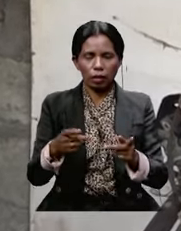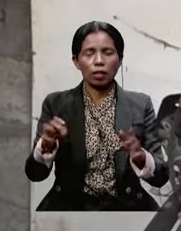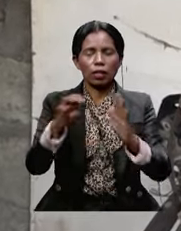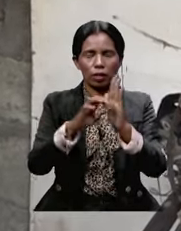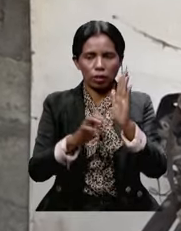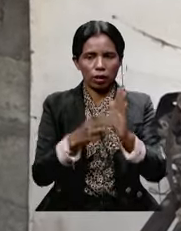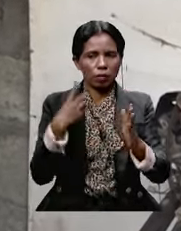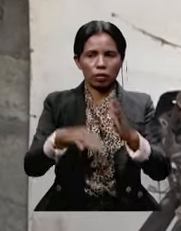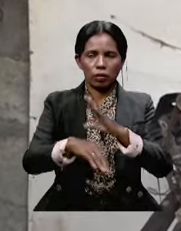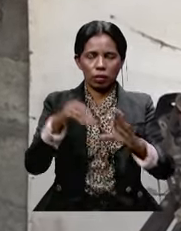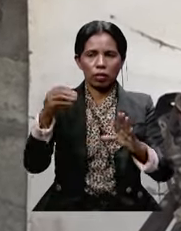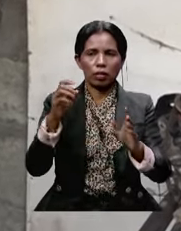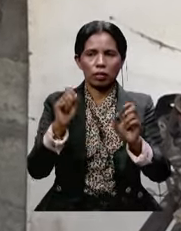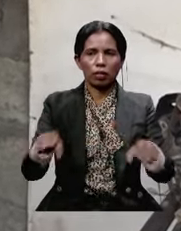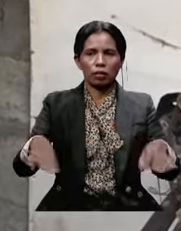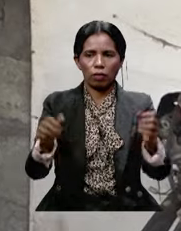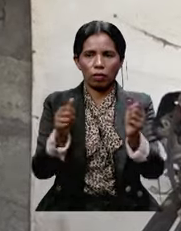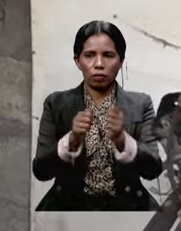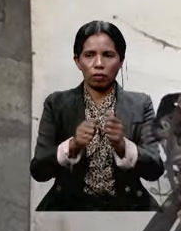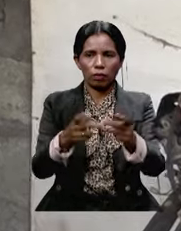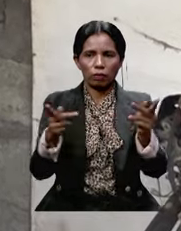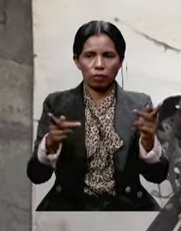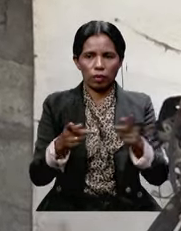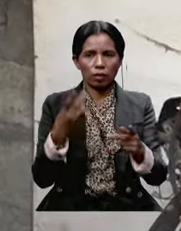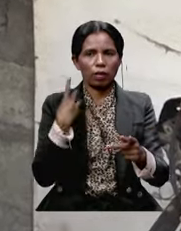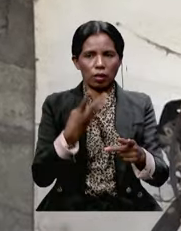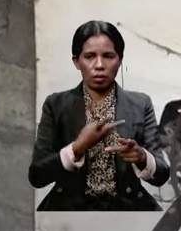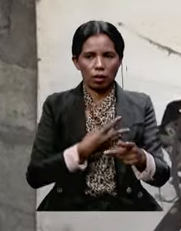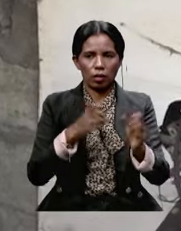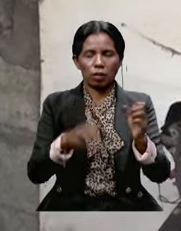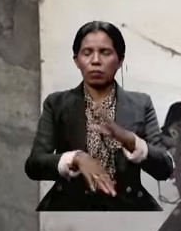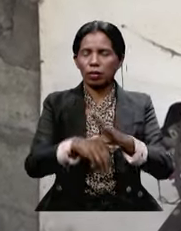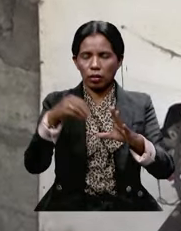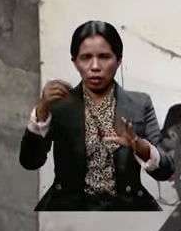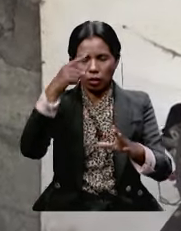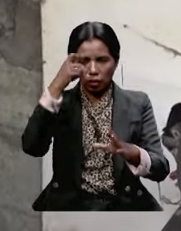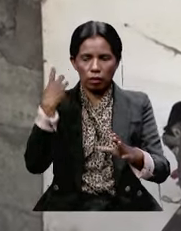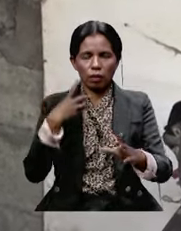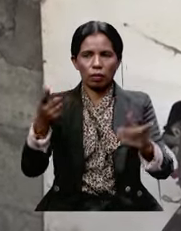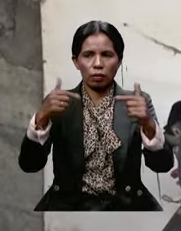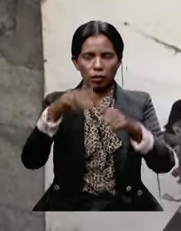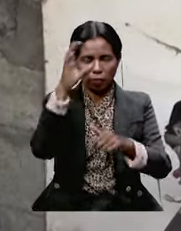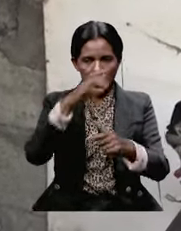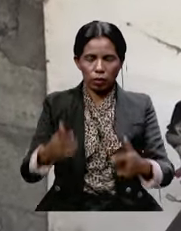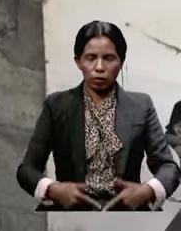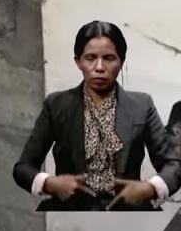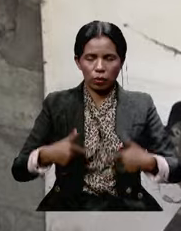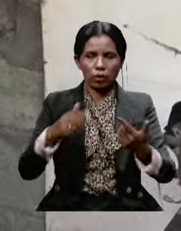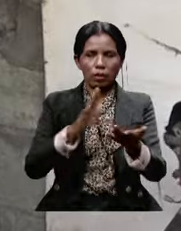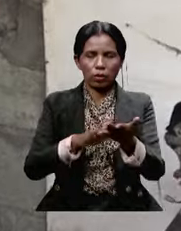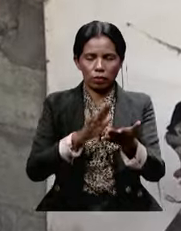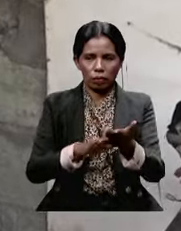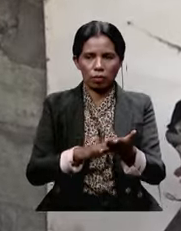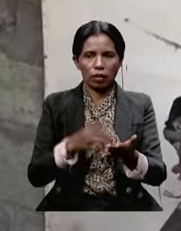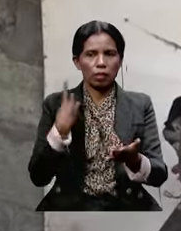Ami saímos então estarmos tem cooperar na tica para ter uma boa tua rumo na minha a Morris sai com a minha mãe sabe mãe buka Morris ho escola ho